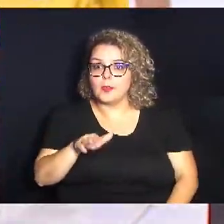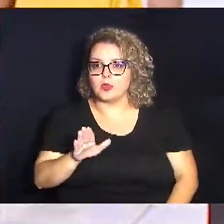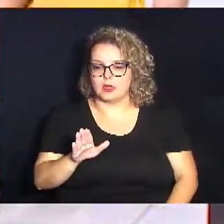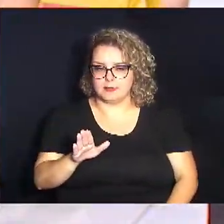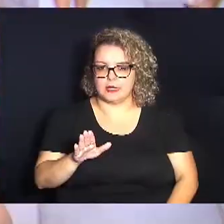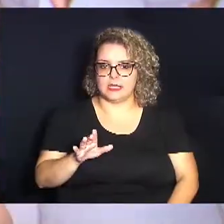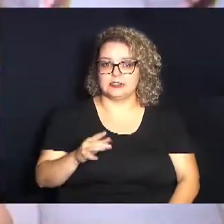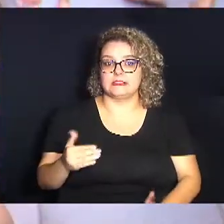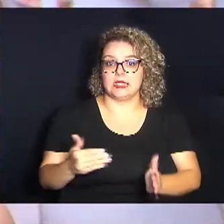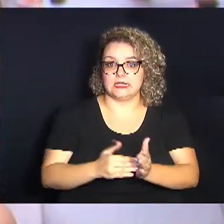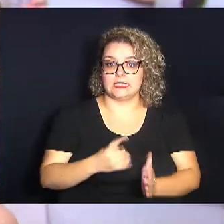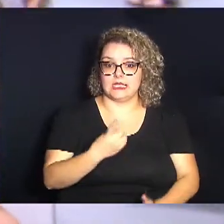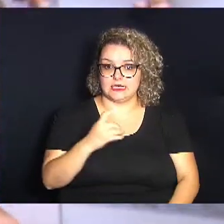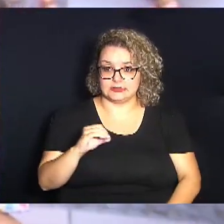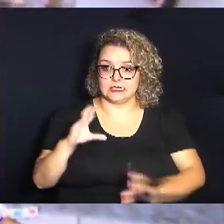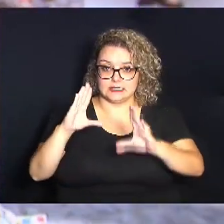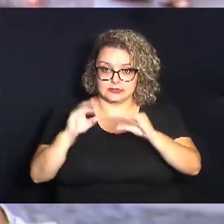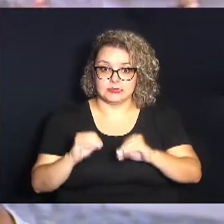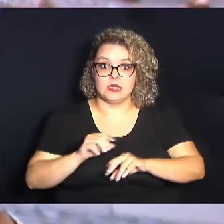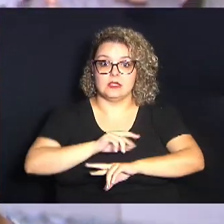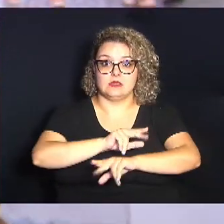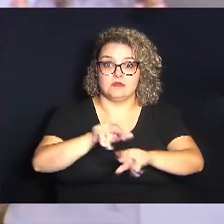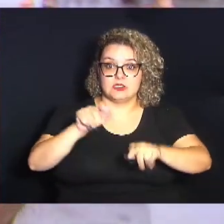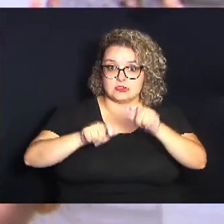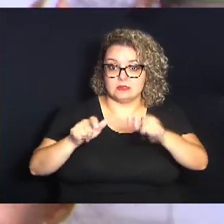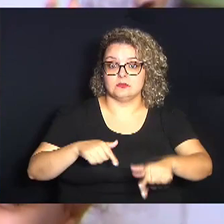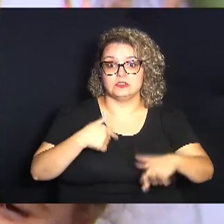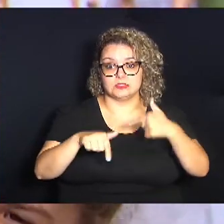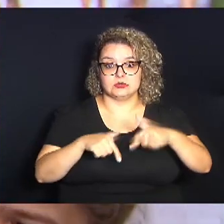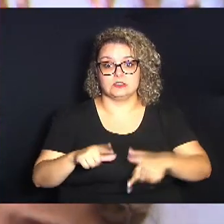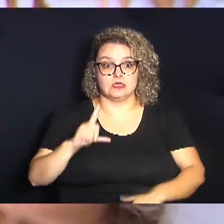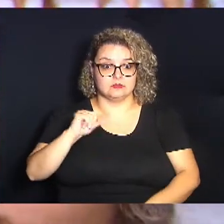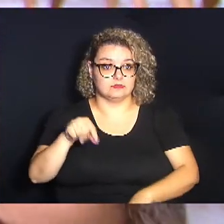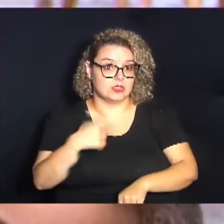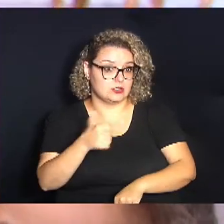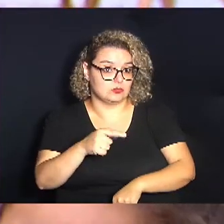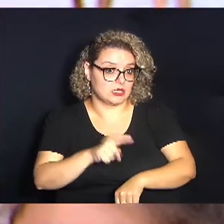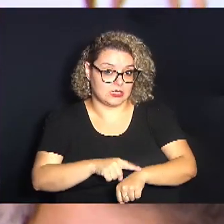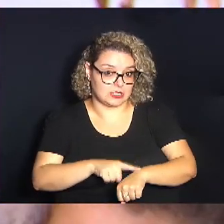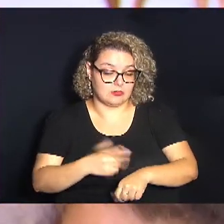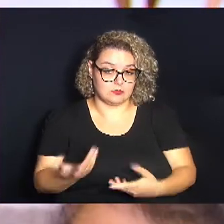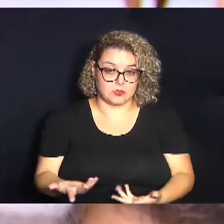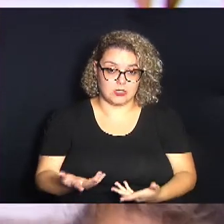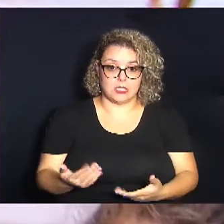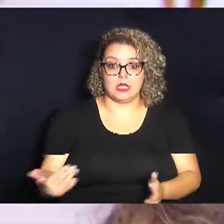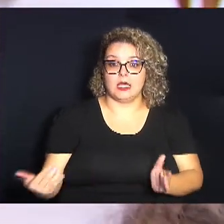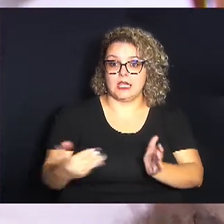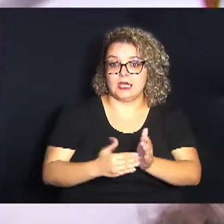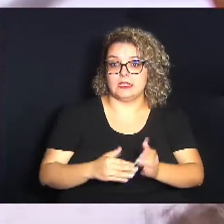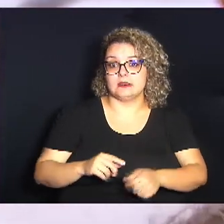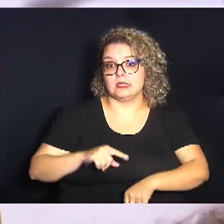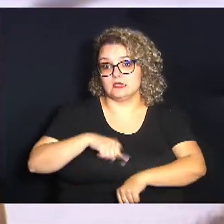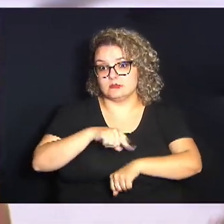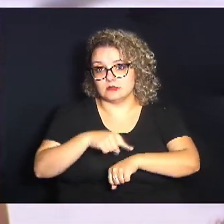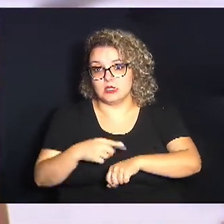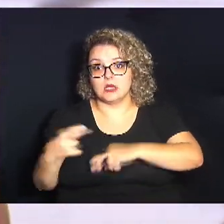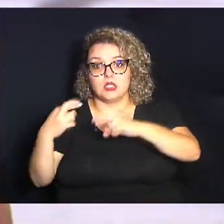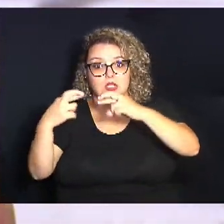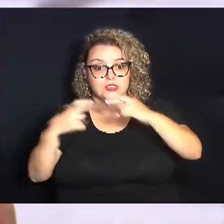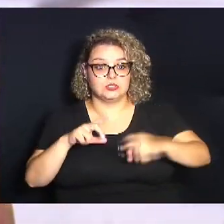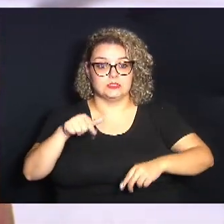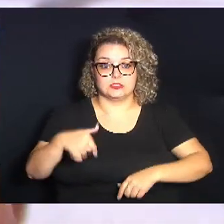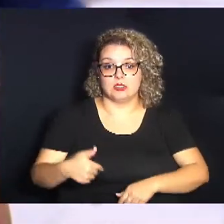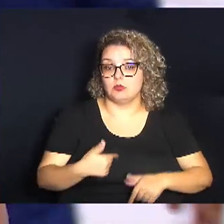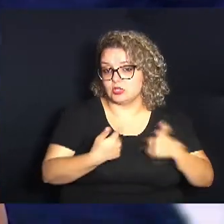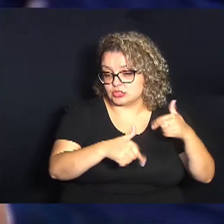às 10 horas. Muita gente trabalha e sai tarde e não tem tempo. Aí ficar até mais tarde dá para a gente analisar bem depois do